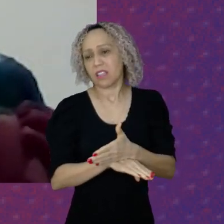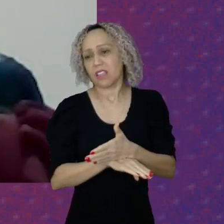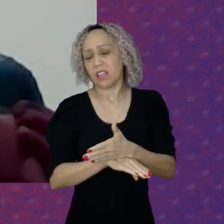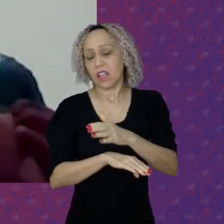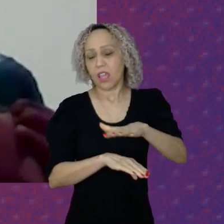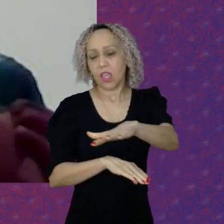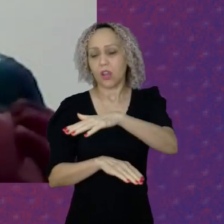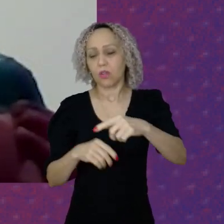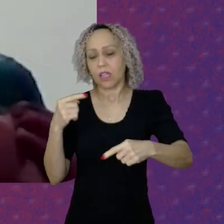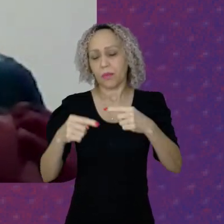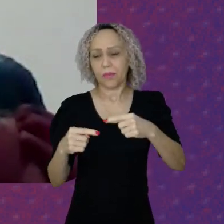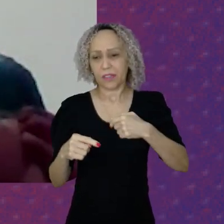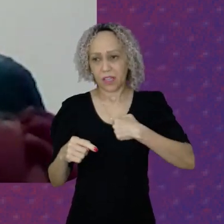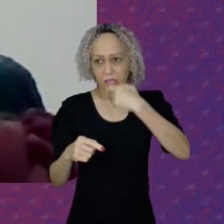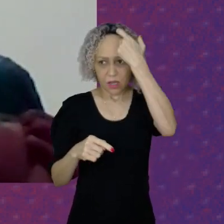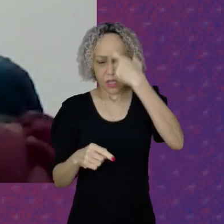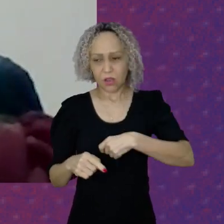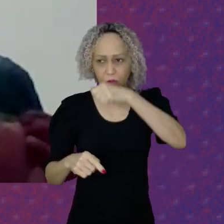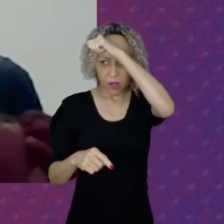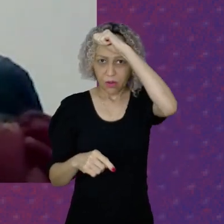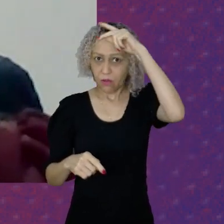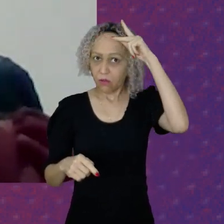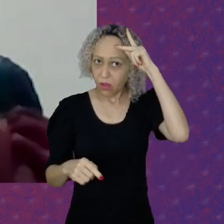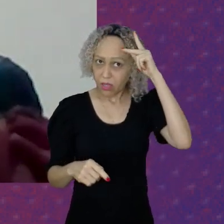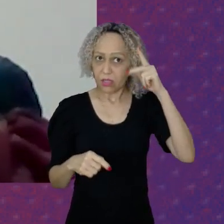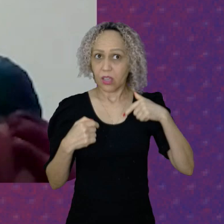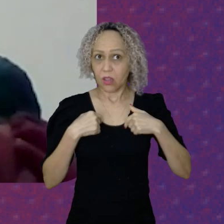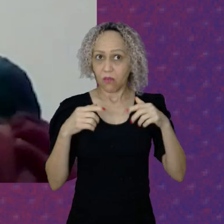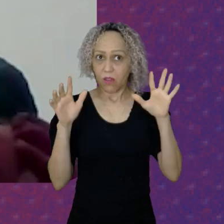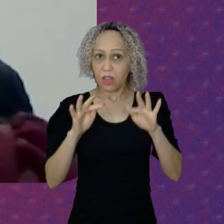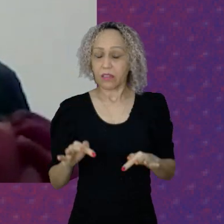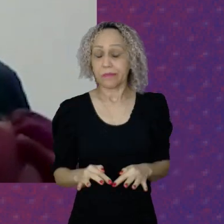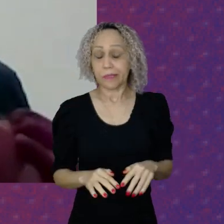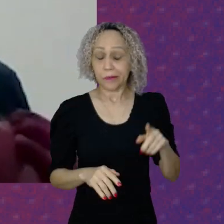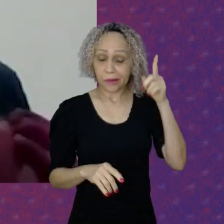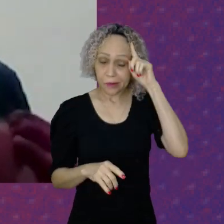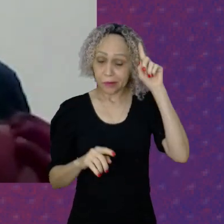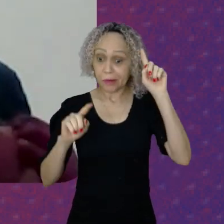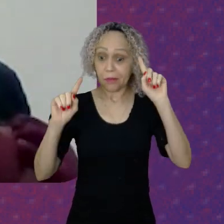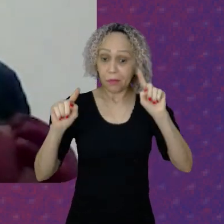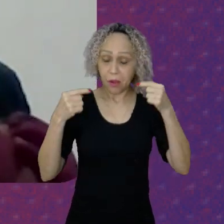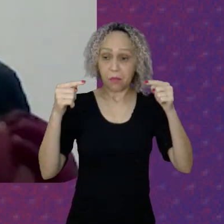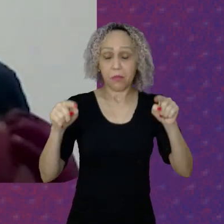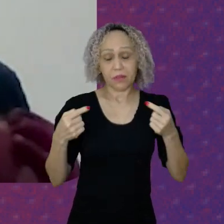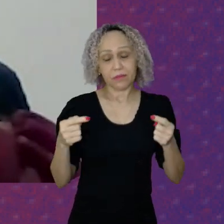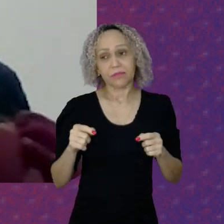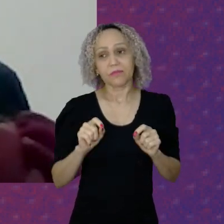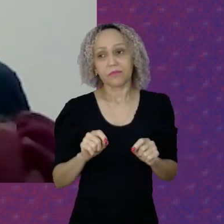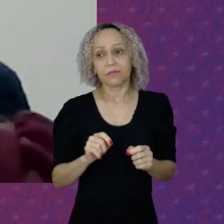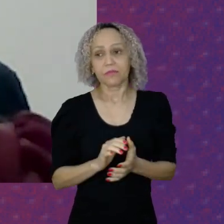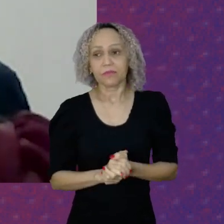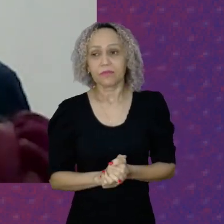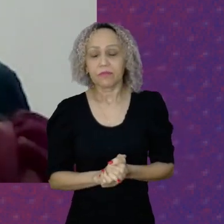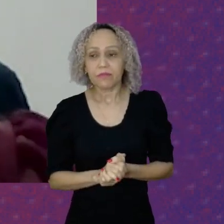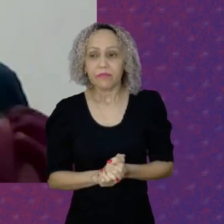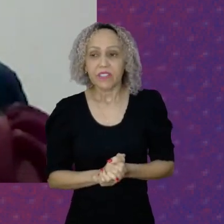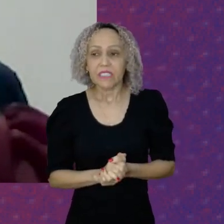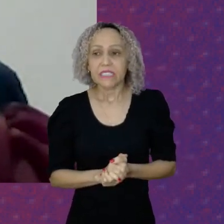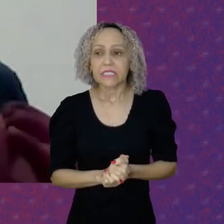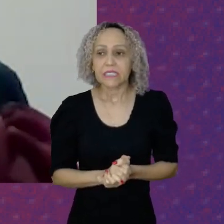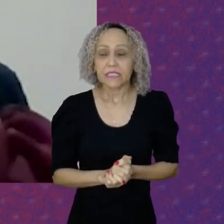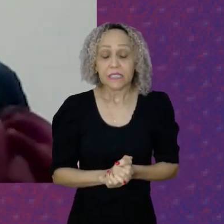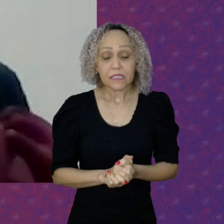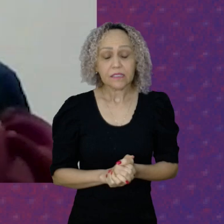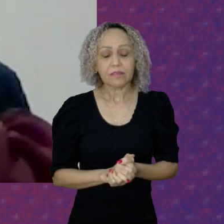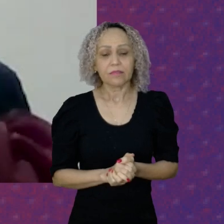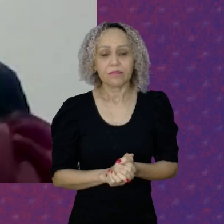feliz, mas me desafia todos os dias a buscar fazer, e é o que eu venho fazendo diariamente, trazer